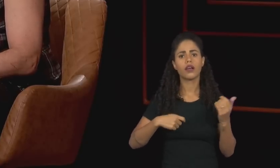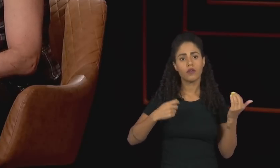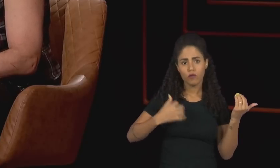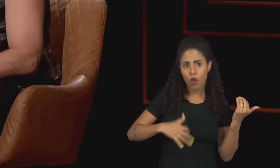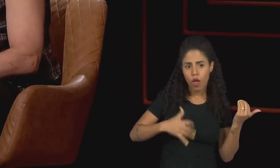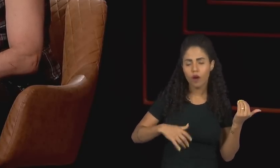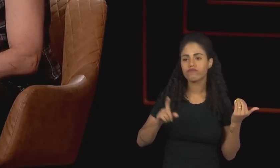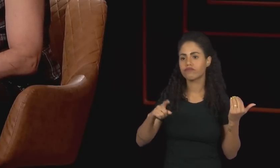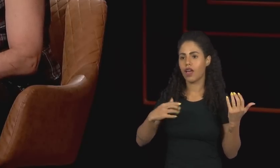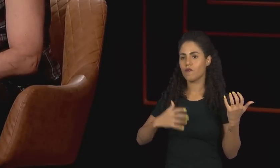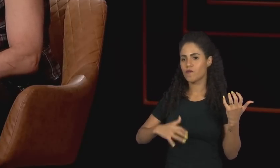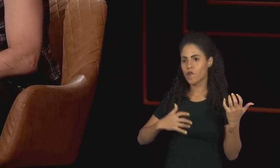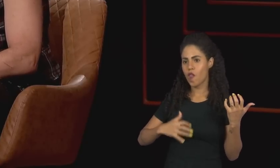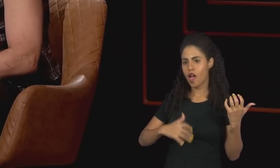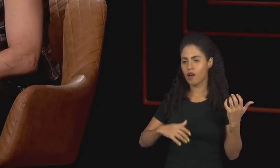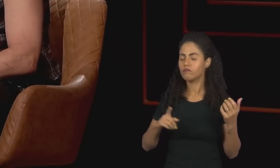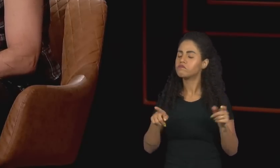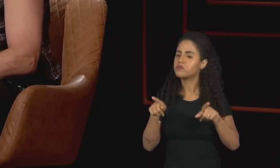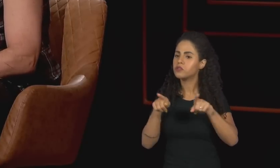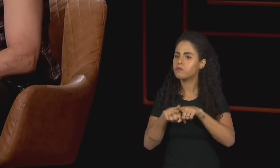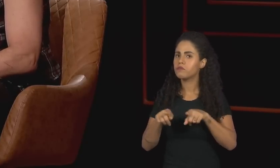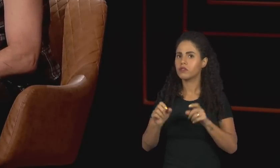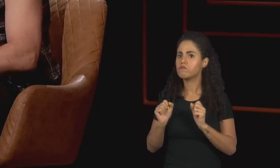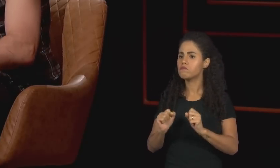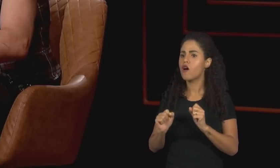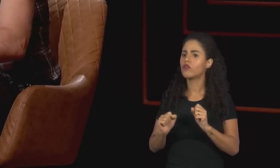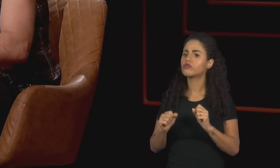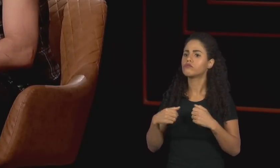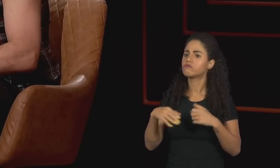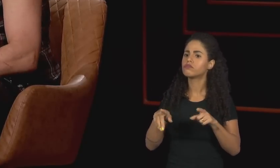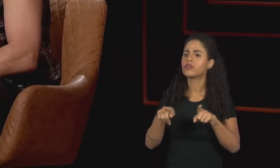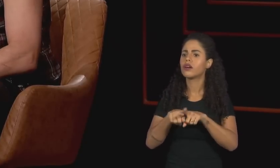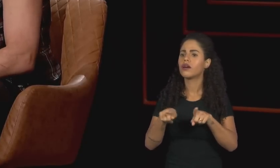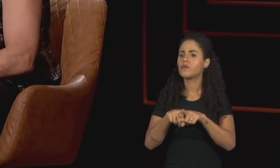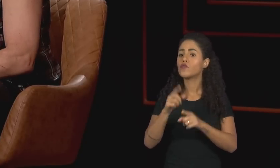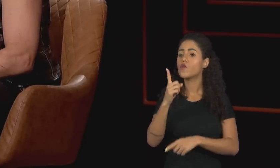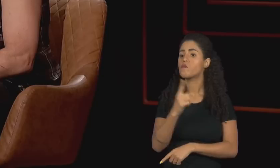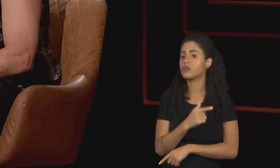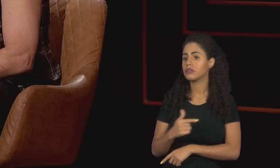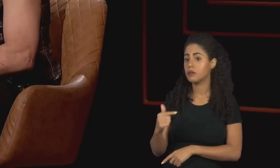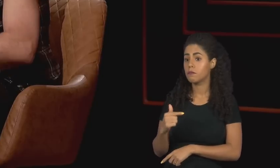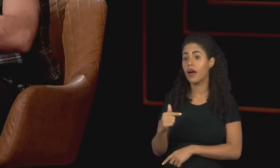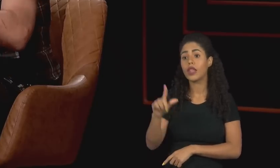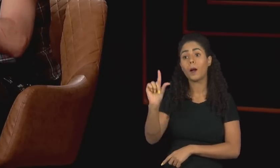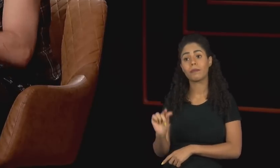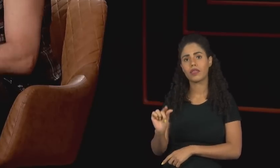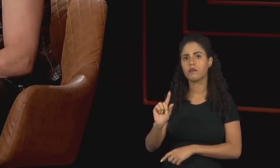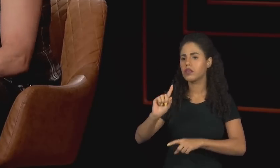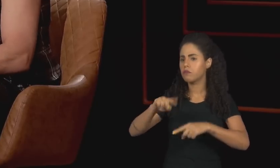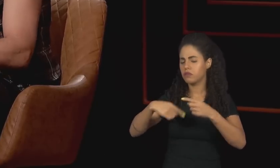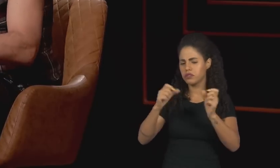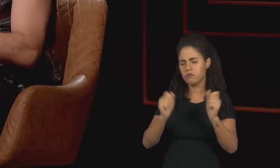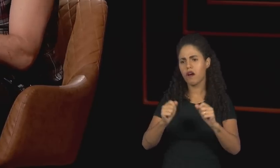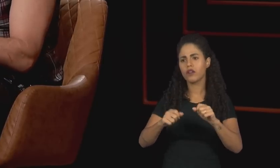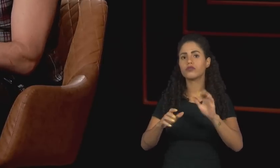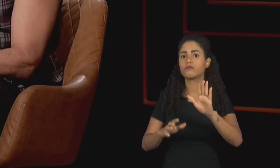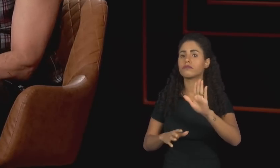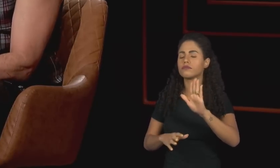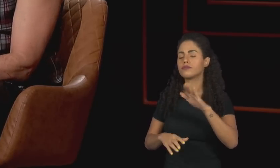violãozinho que você fica compondo lá. Então, beleza, tem que ficar no mínimo uma semana, depois você vai embora. Falei,